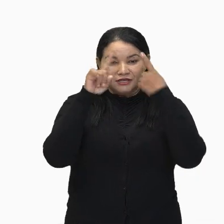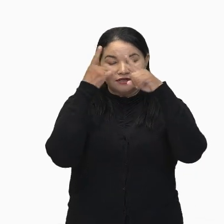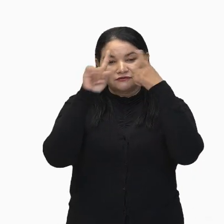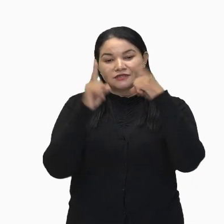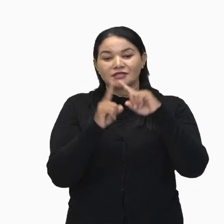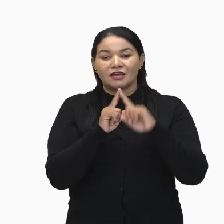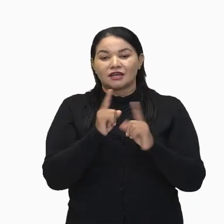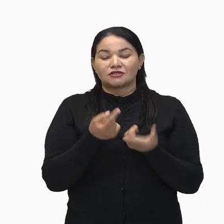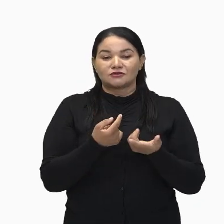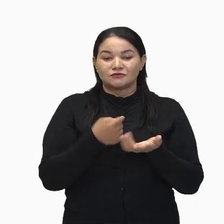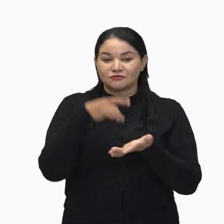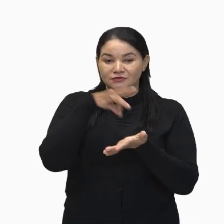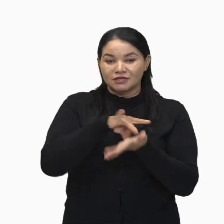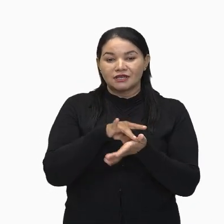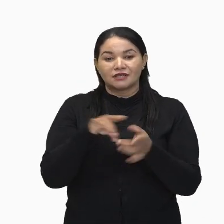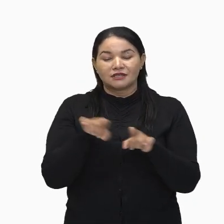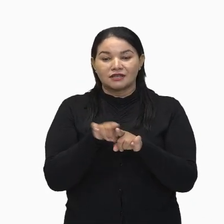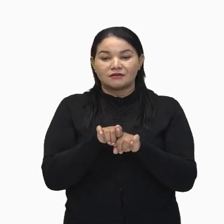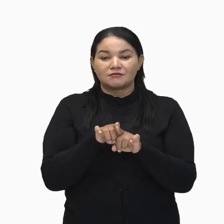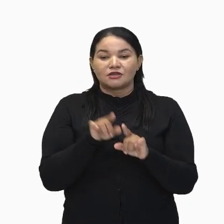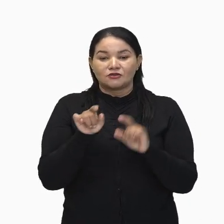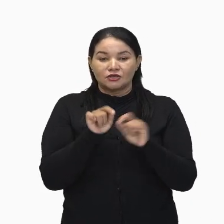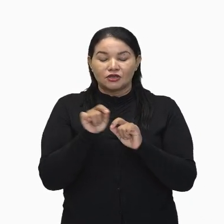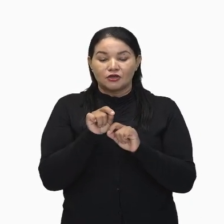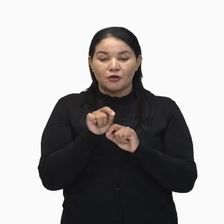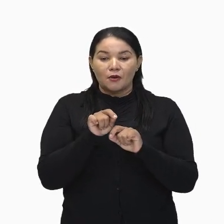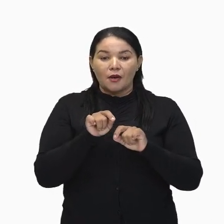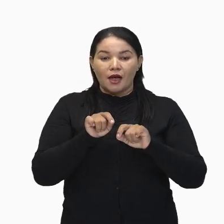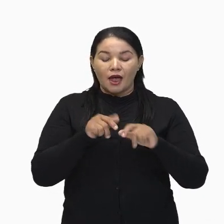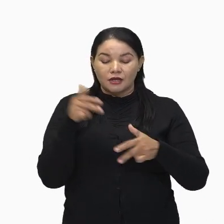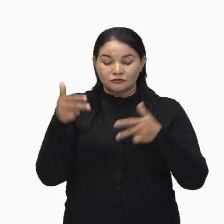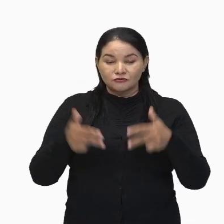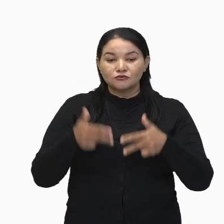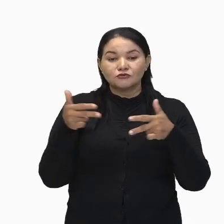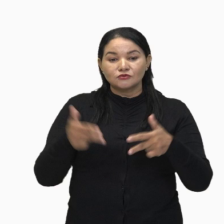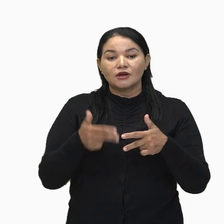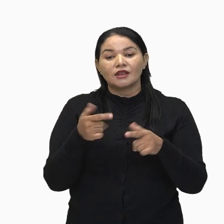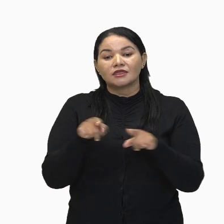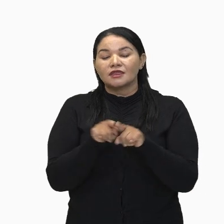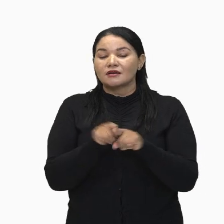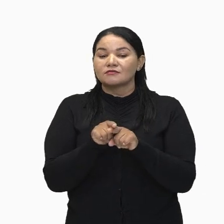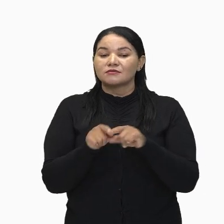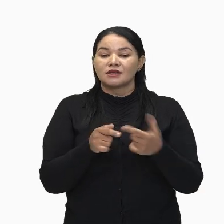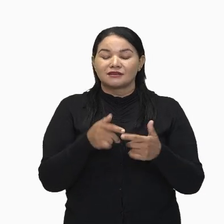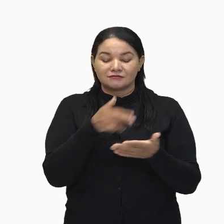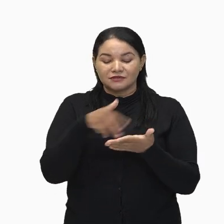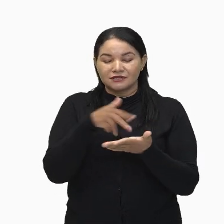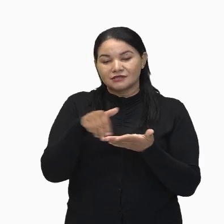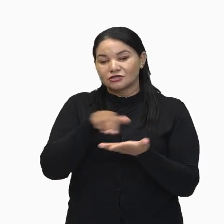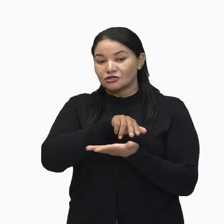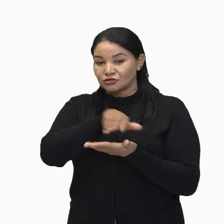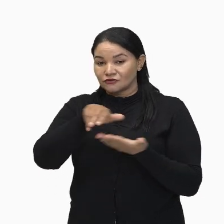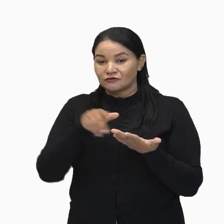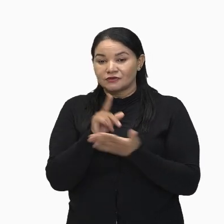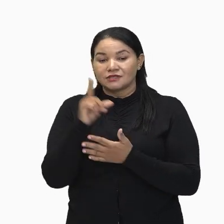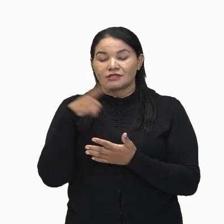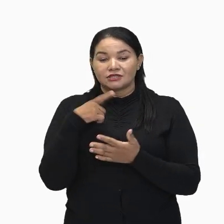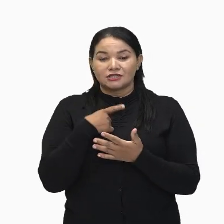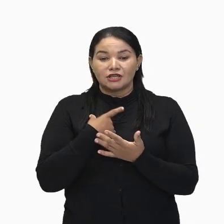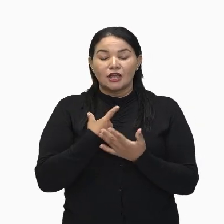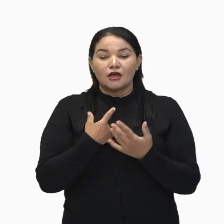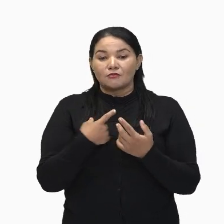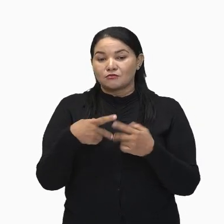autenticidade, trazendo também a questão do ritmo. E as danças que passam a ocorrer em forma